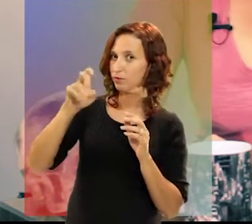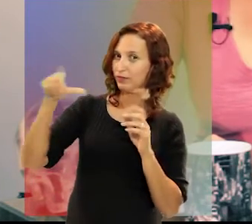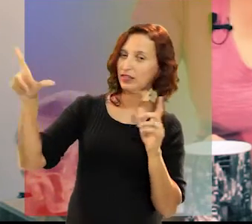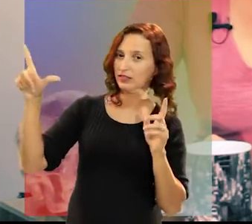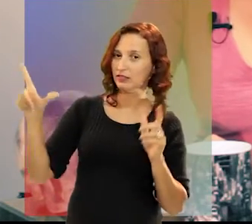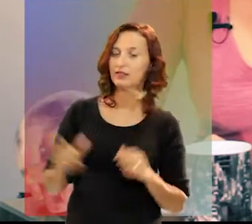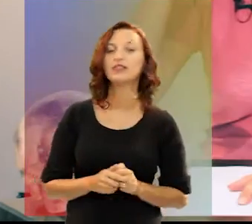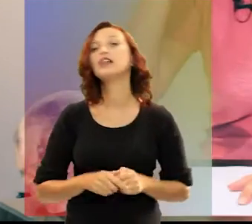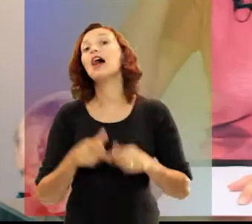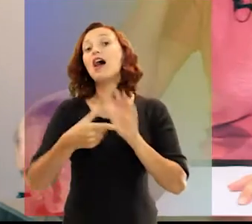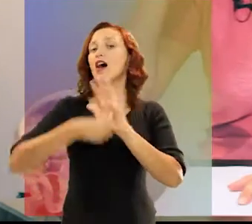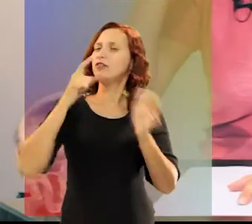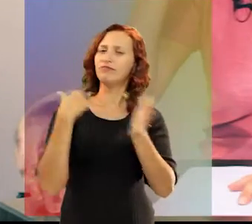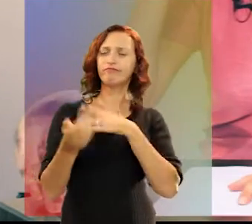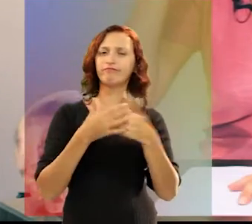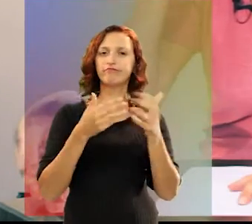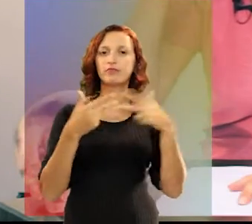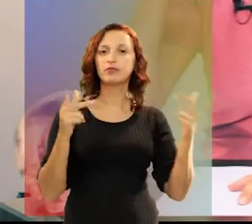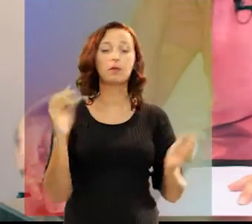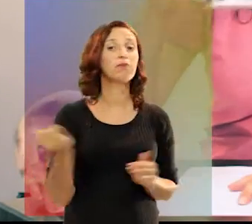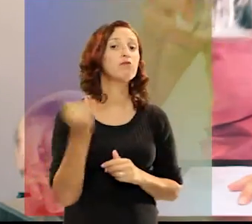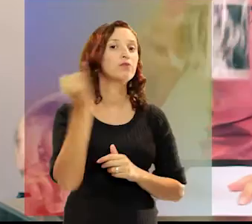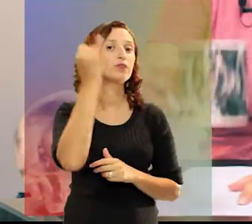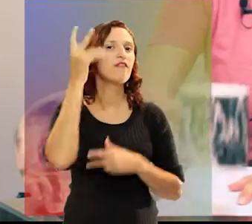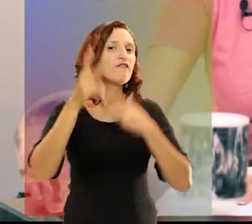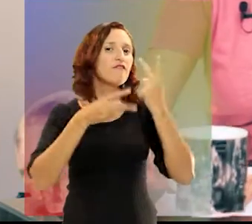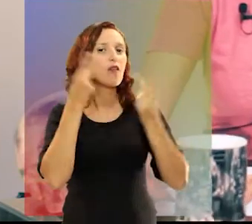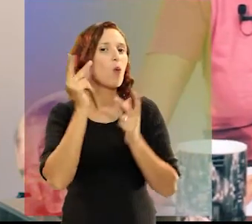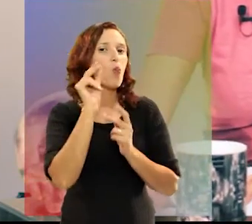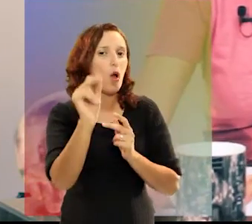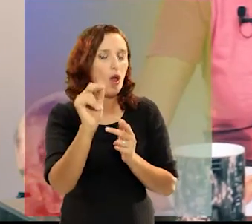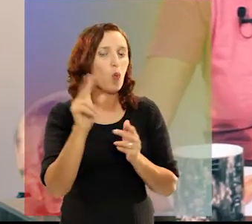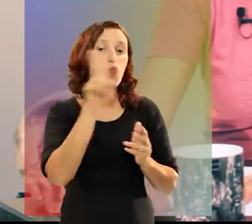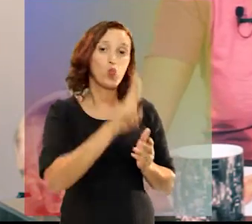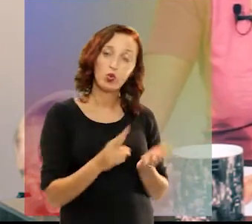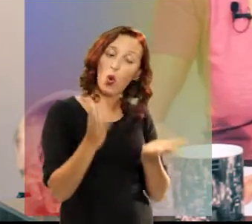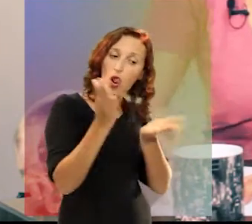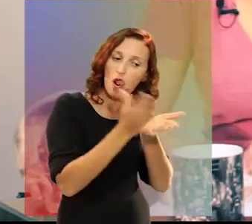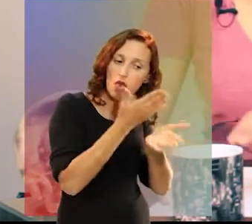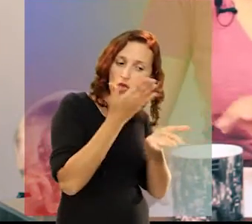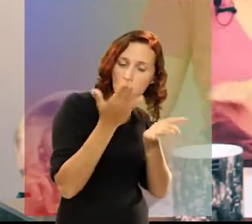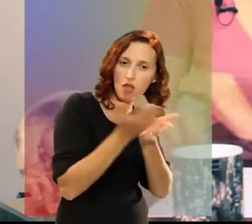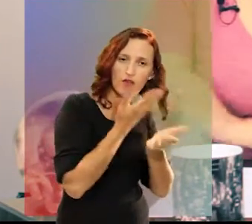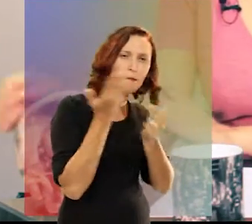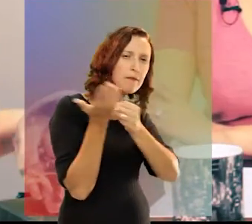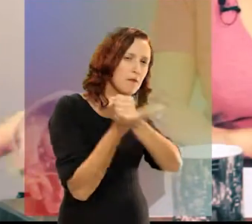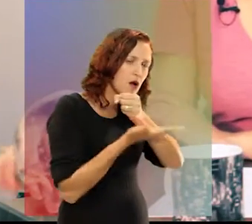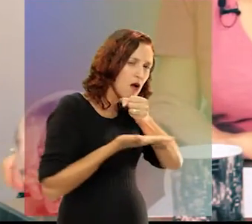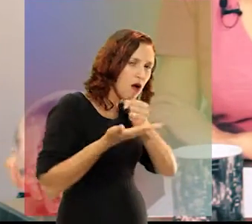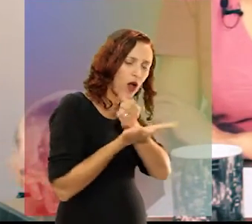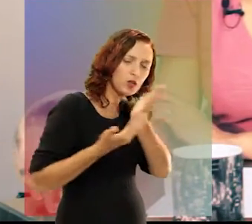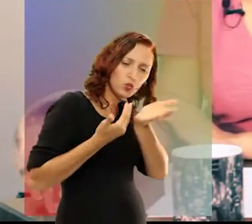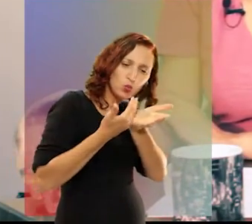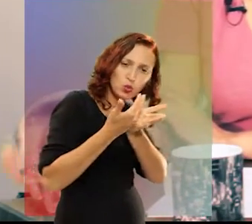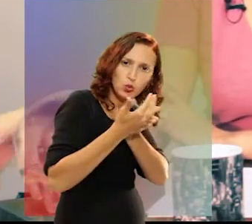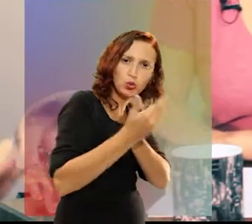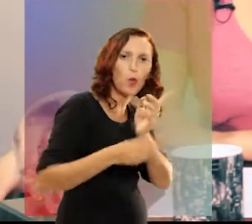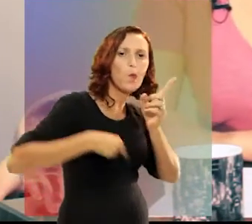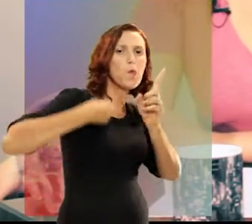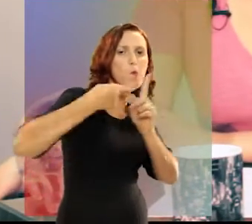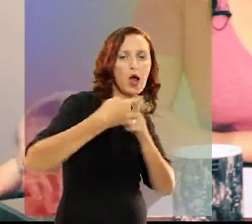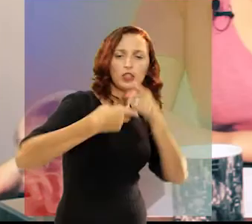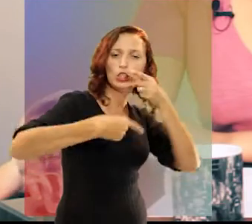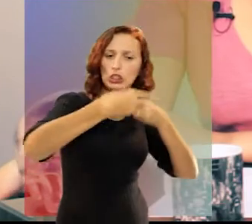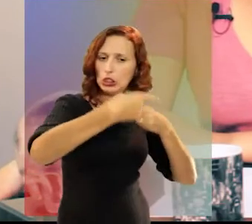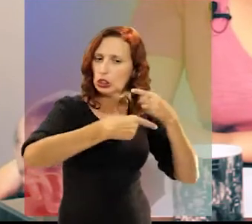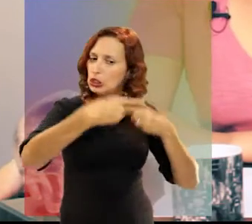Miller. Antes de qualquer coisa, é importante dizer que, claro, nós usamos as referências dos livros como base inicial da discussão, mas